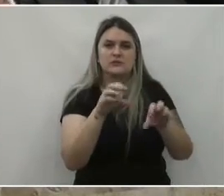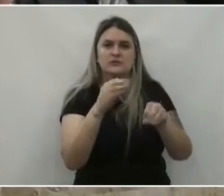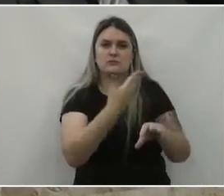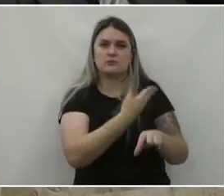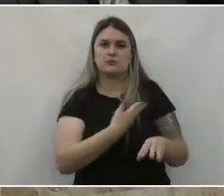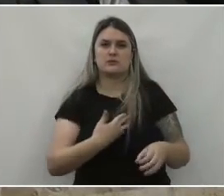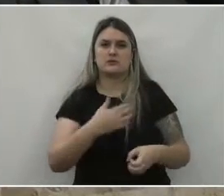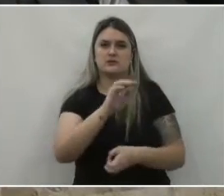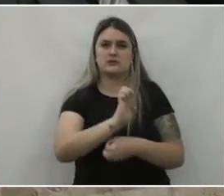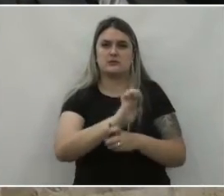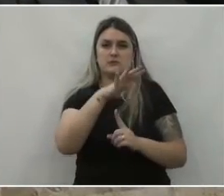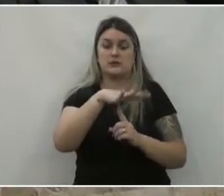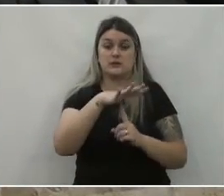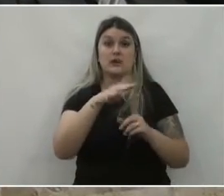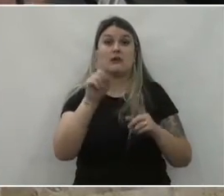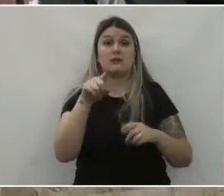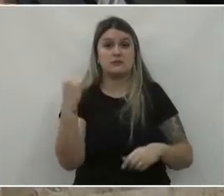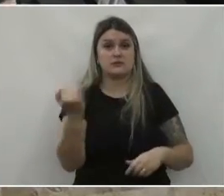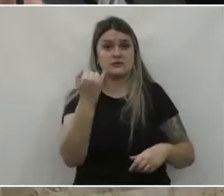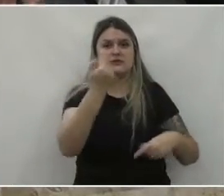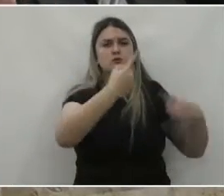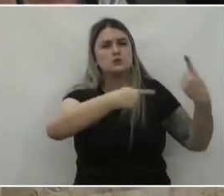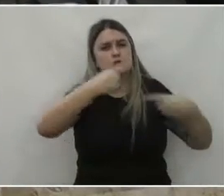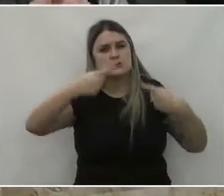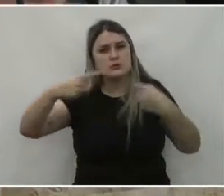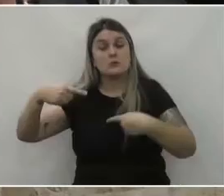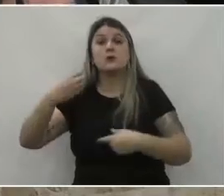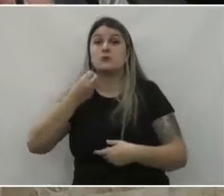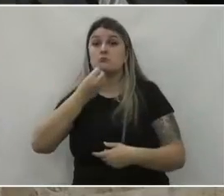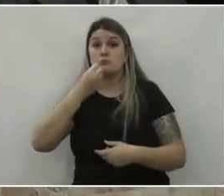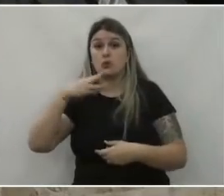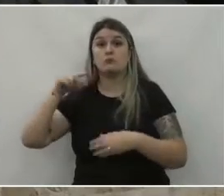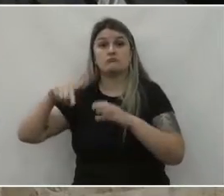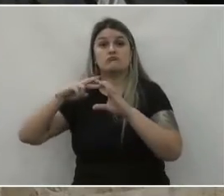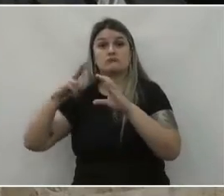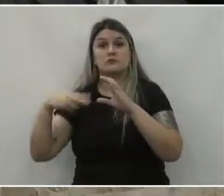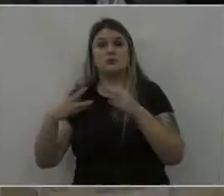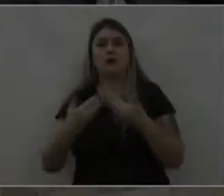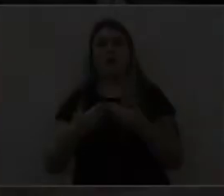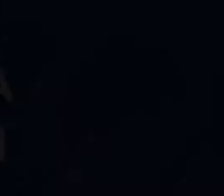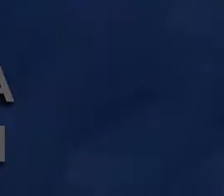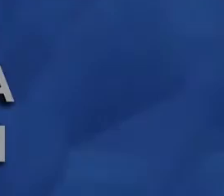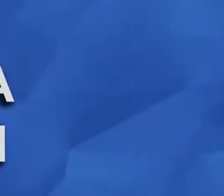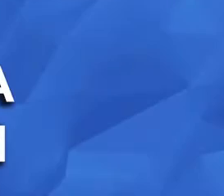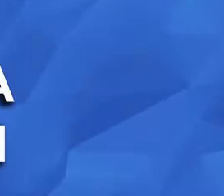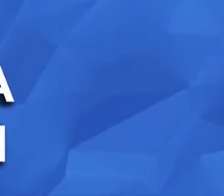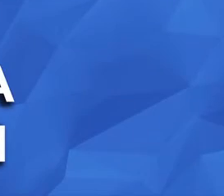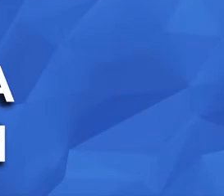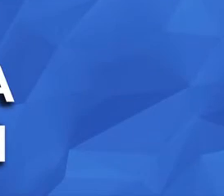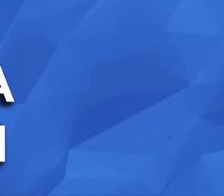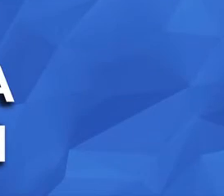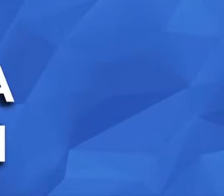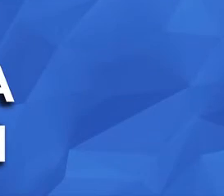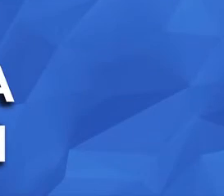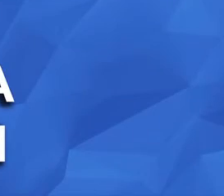é importante de fazer essa discussão Que bom que a sua casa está aberta isso obrigado